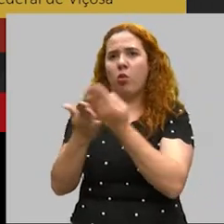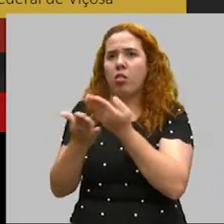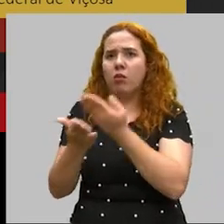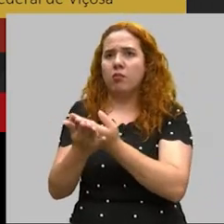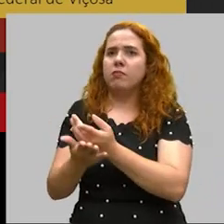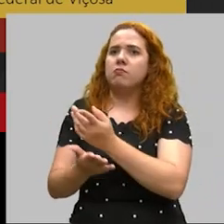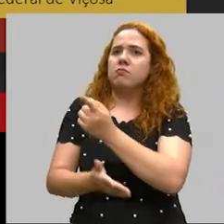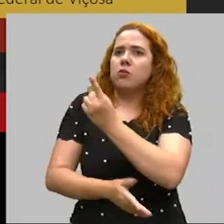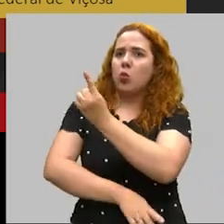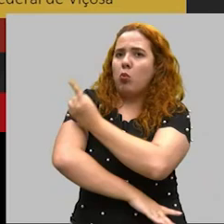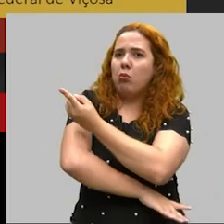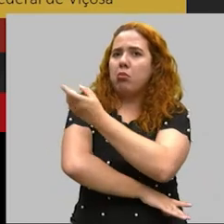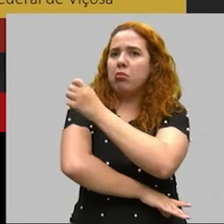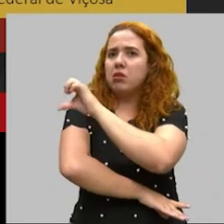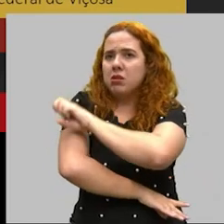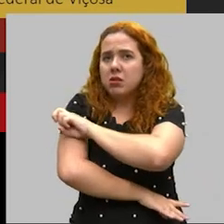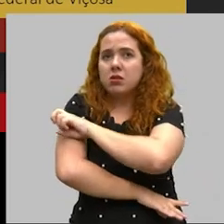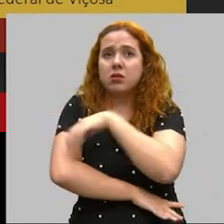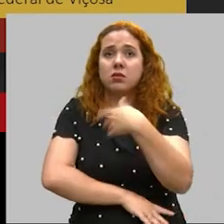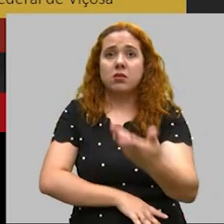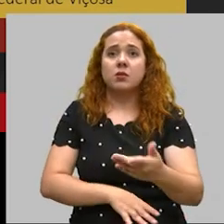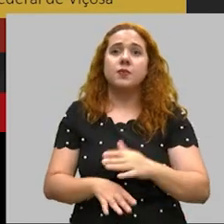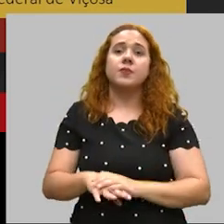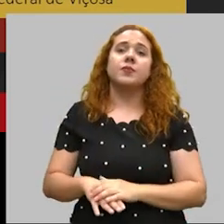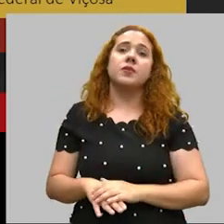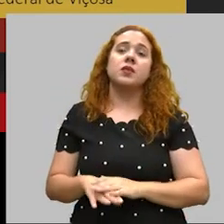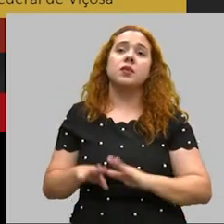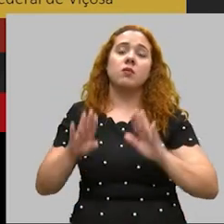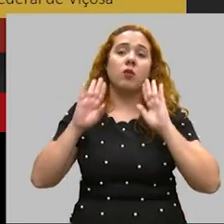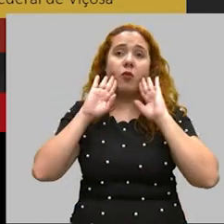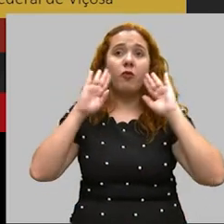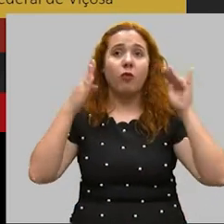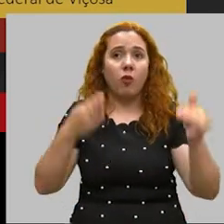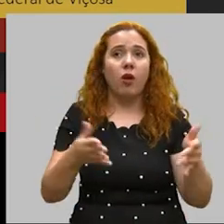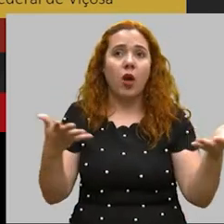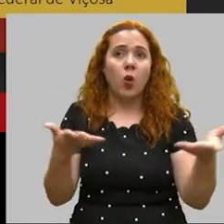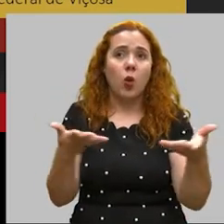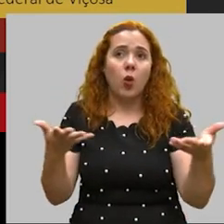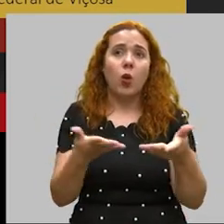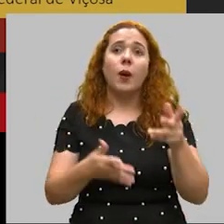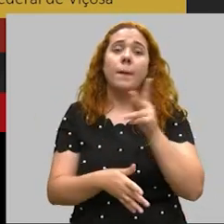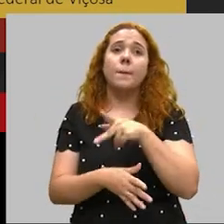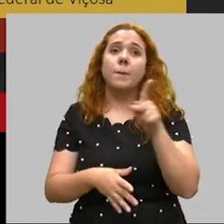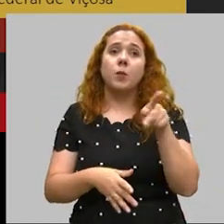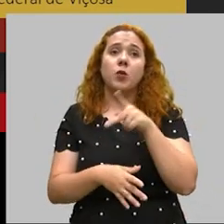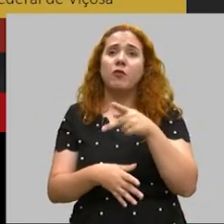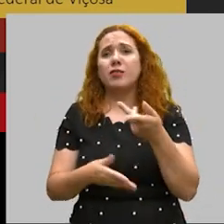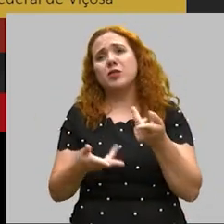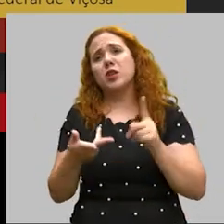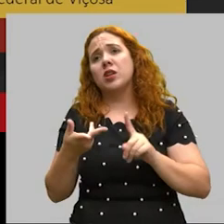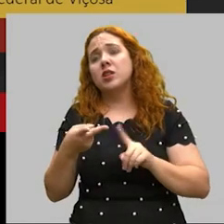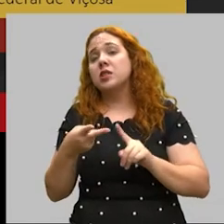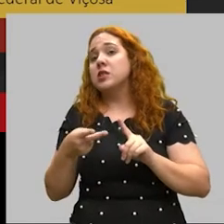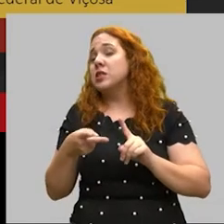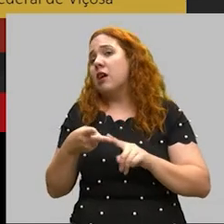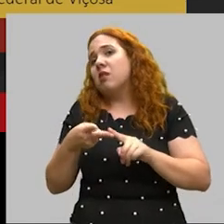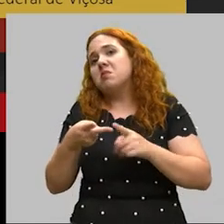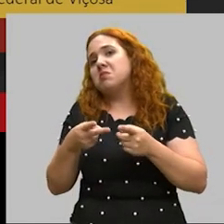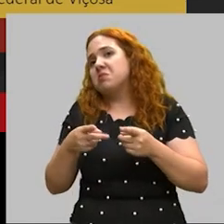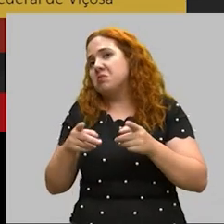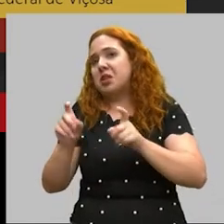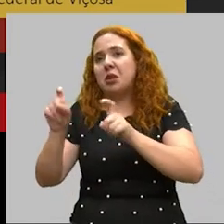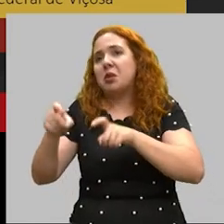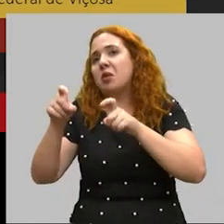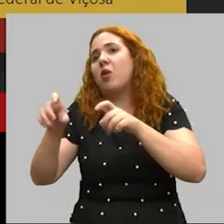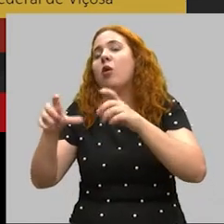coordenadora de área do pbid Educação do campo da UFV E também como professora de estágio da licenciatura Educação do campo então